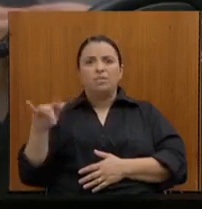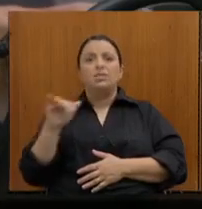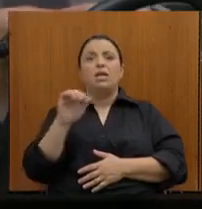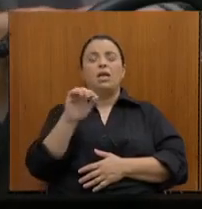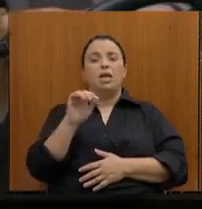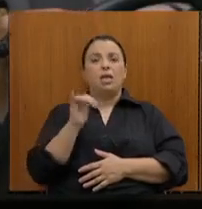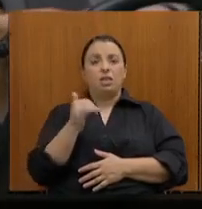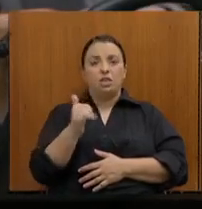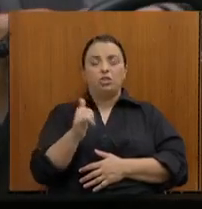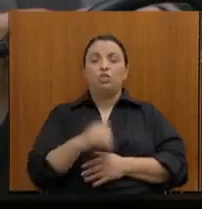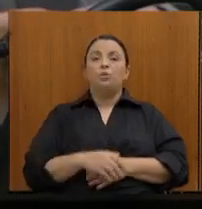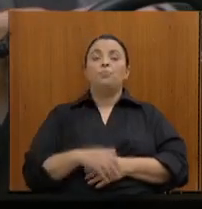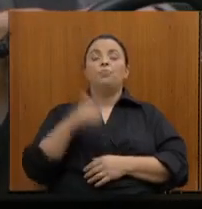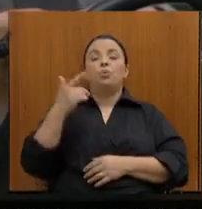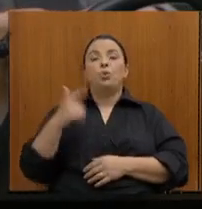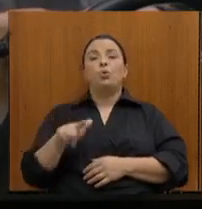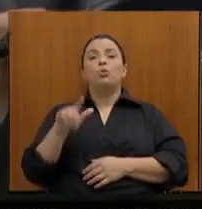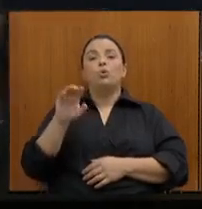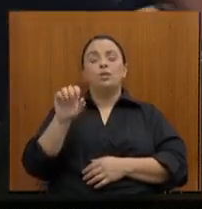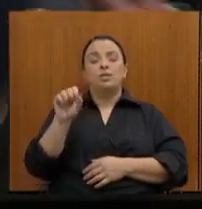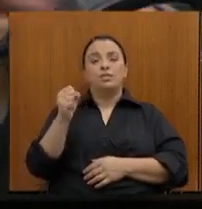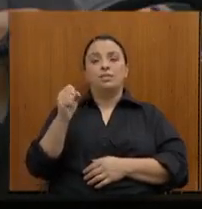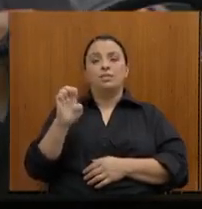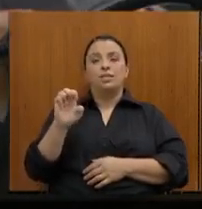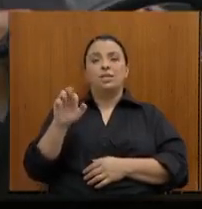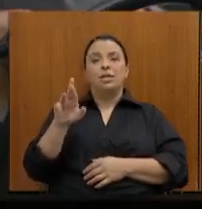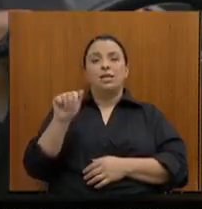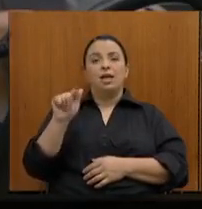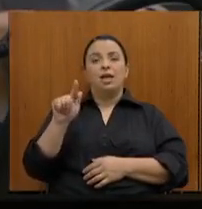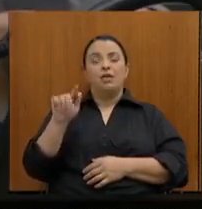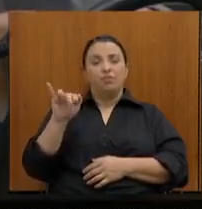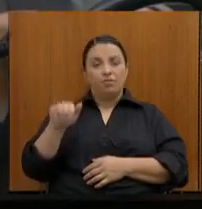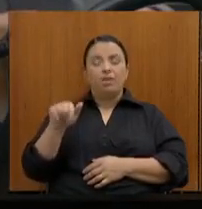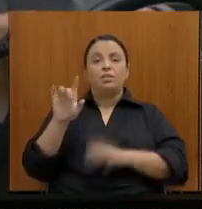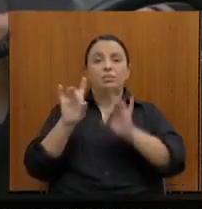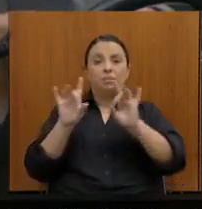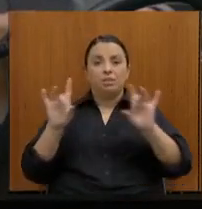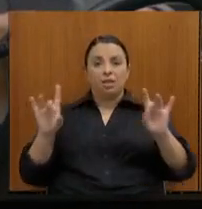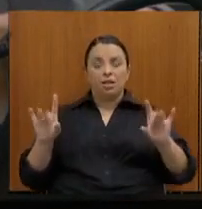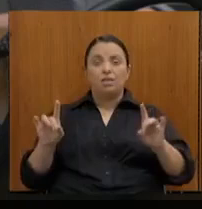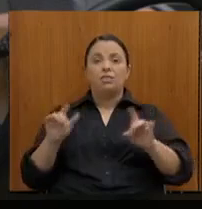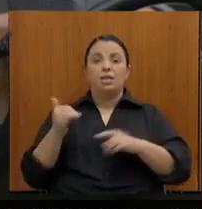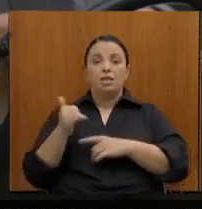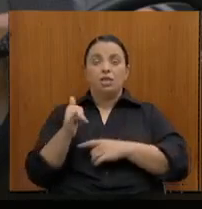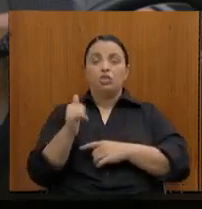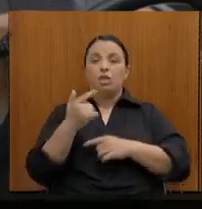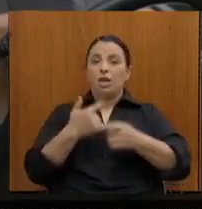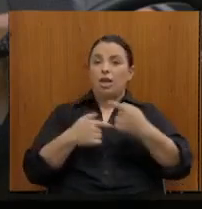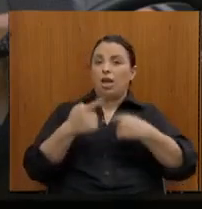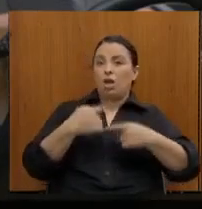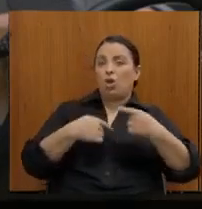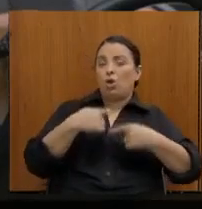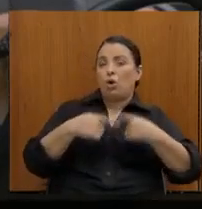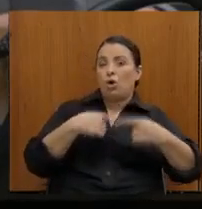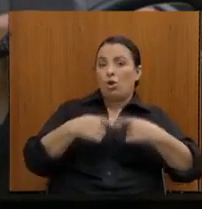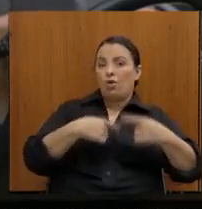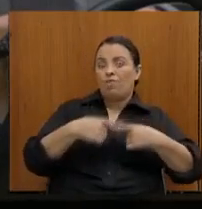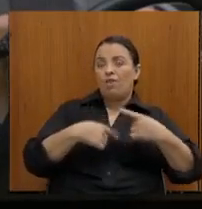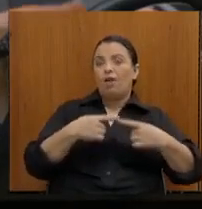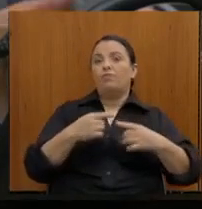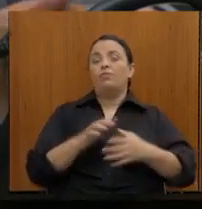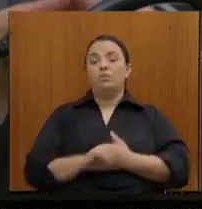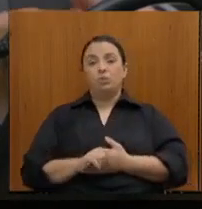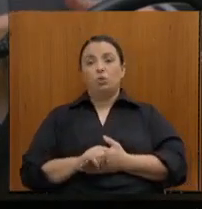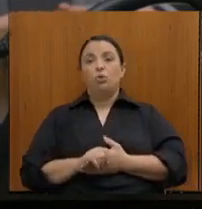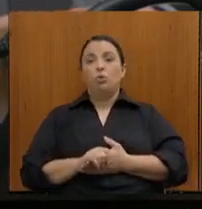Serafim especialista em energias renováveis do departamento de comércio dos Estados